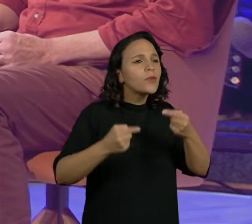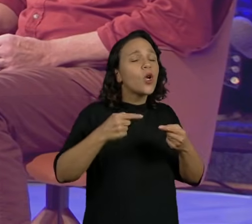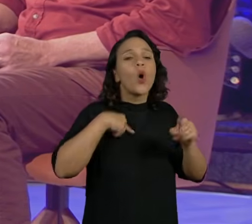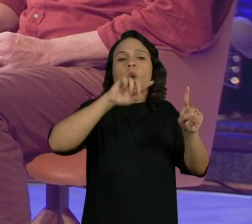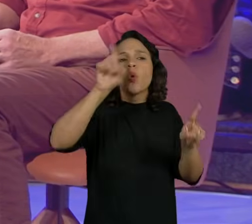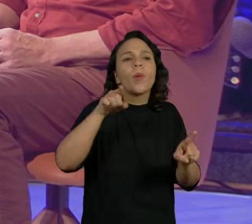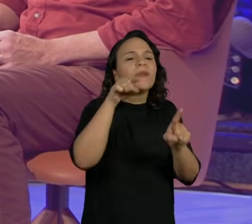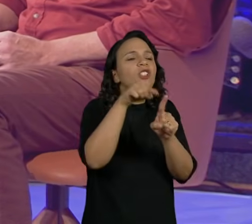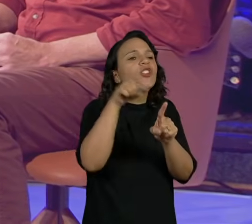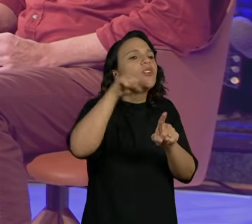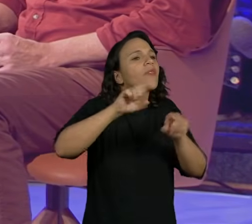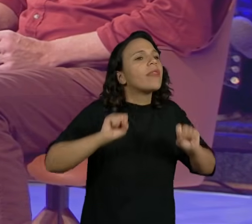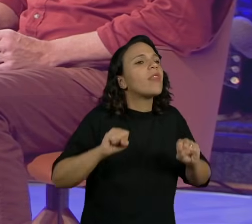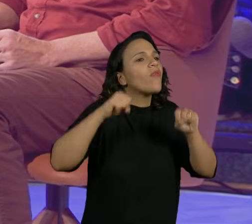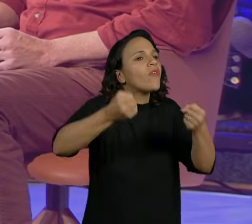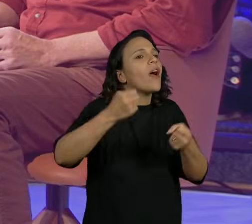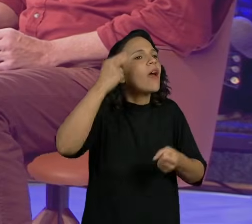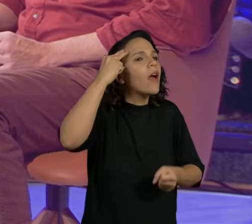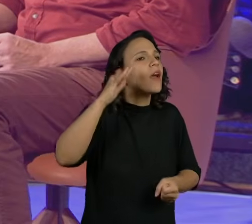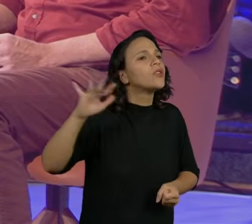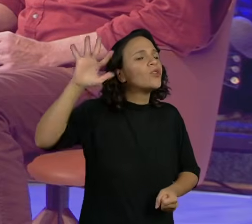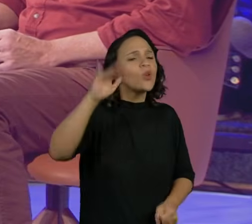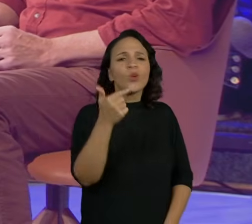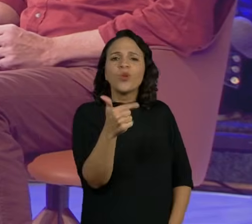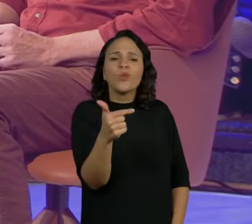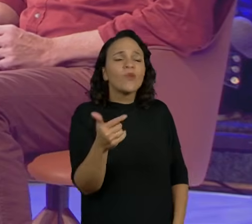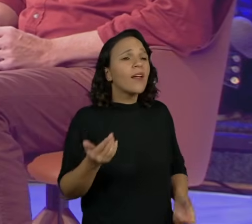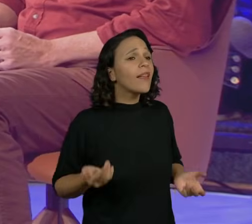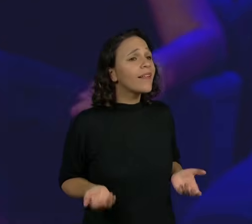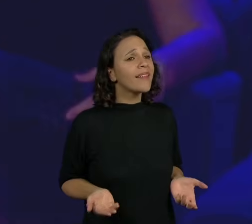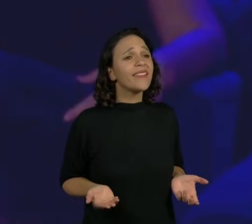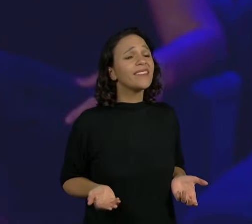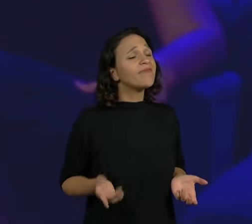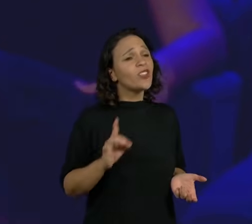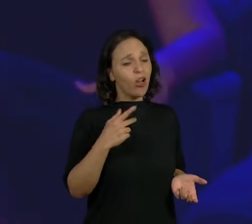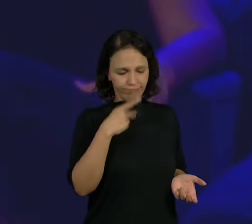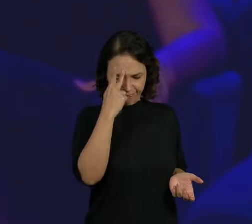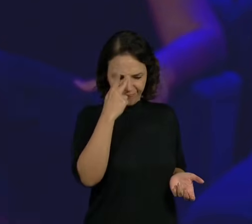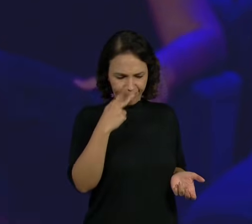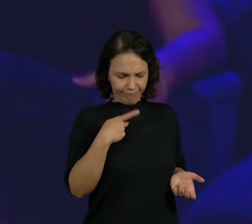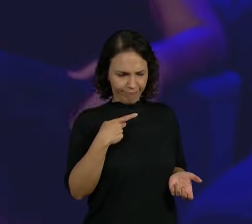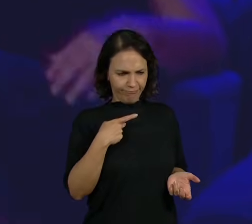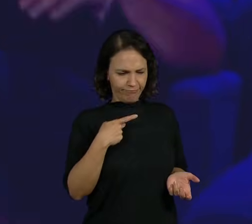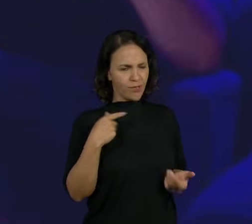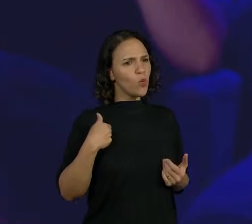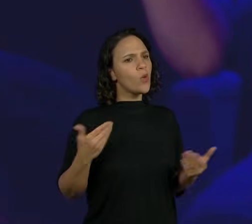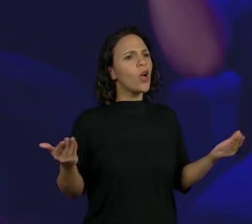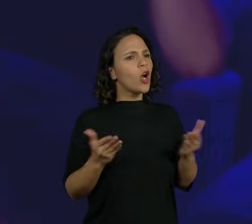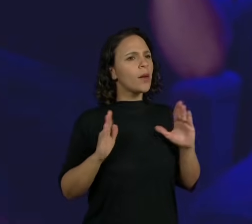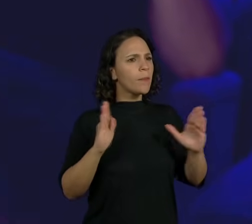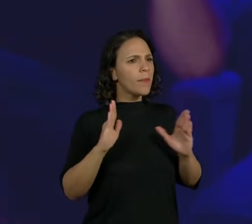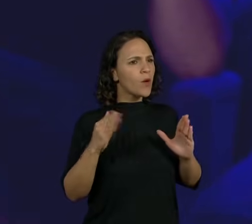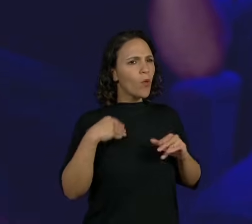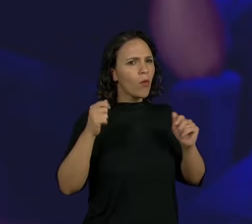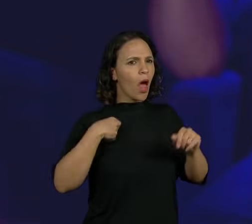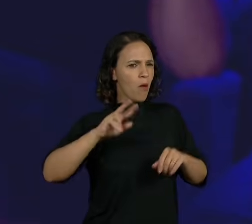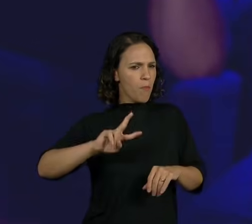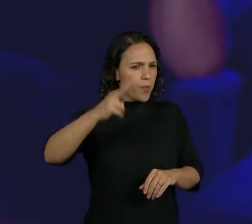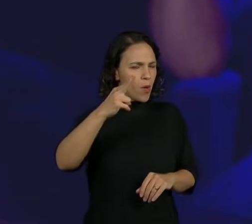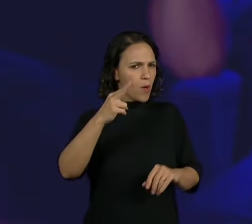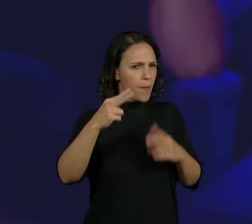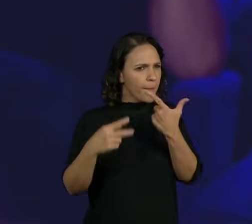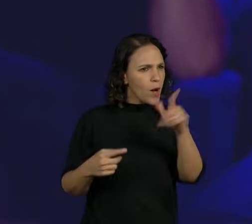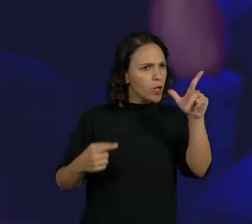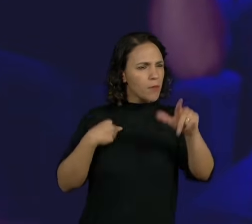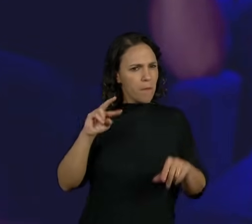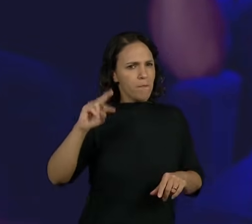uma bandeira, não têm um sonho, não tem um projeto coletivo. É sempre assim, eu estou num cargo, imaginando o que eu posso fazer para estar num outro cargo,